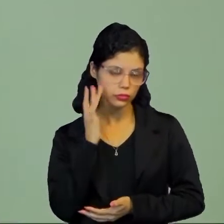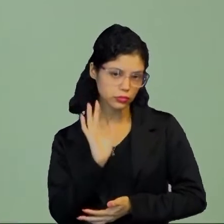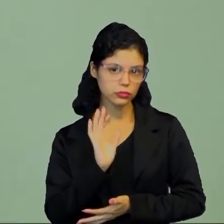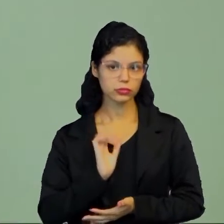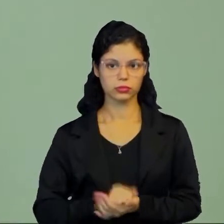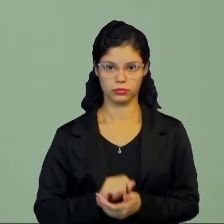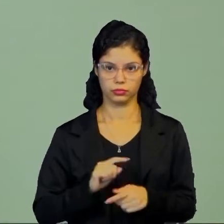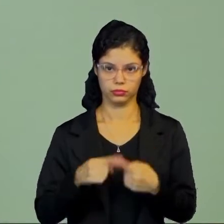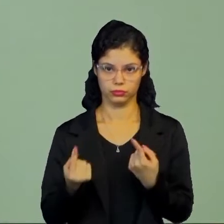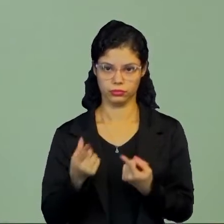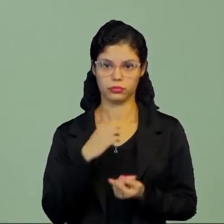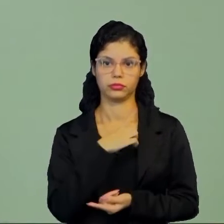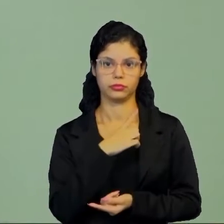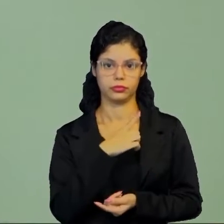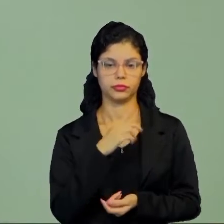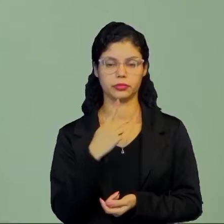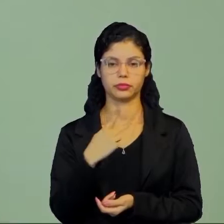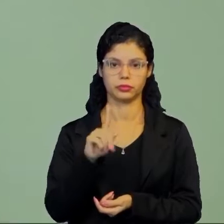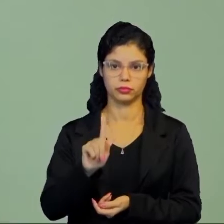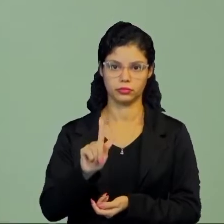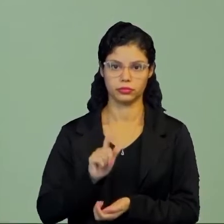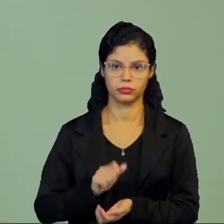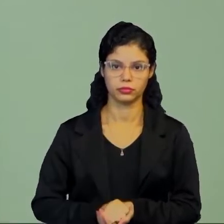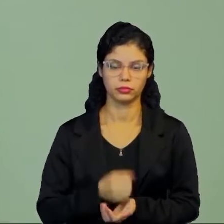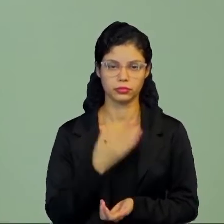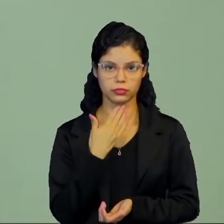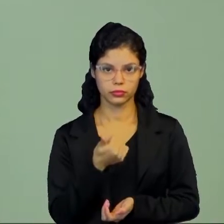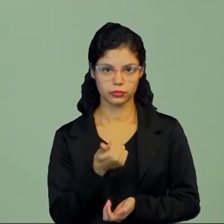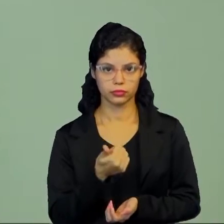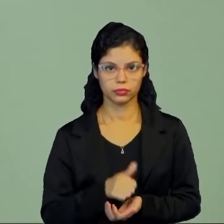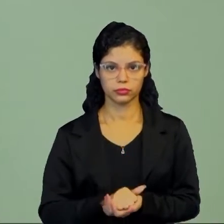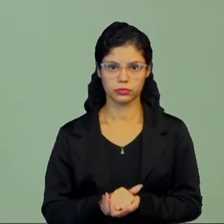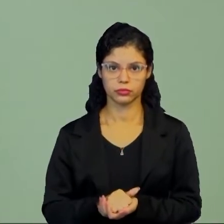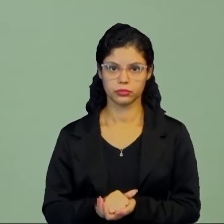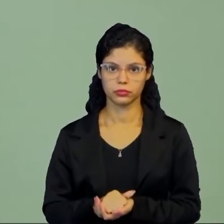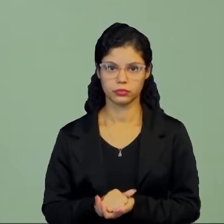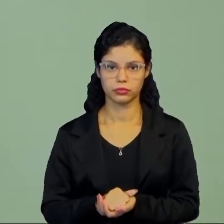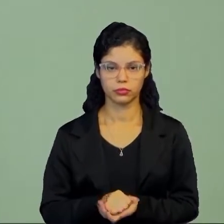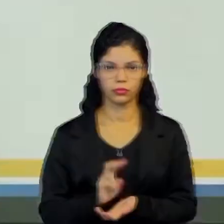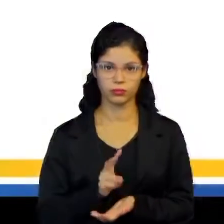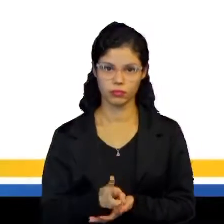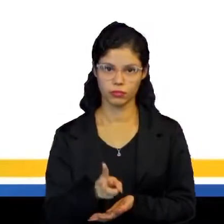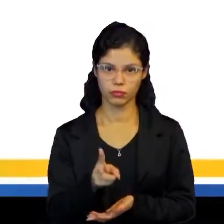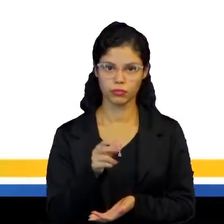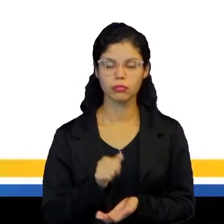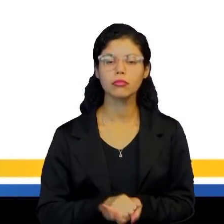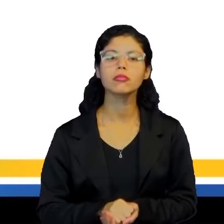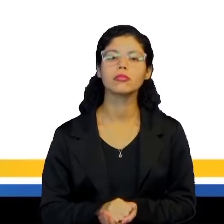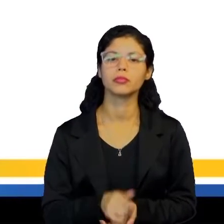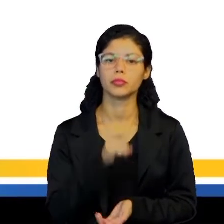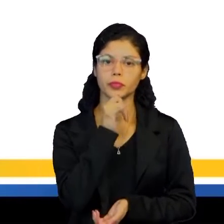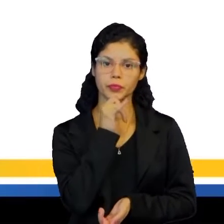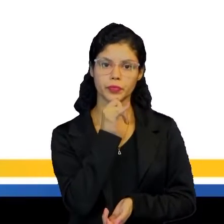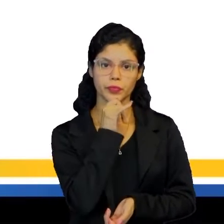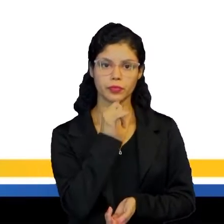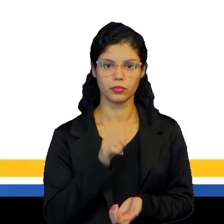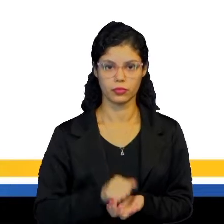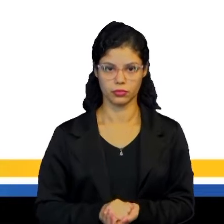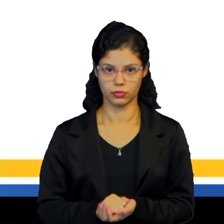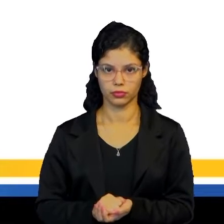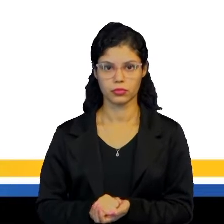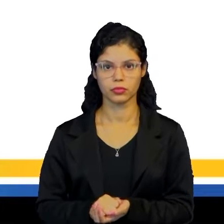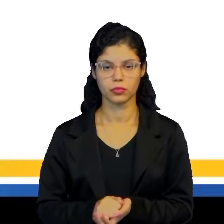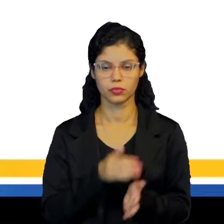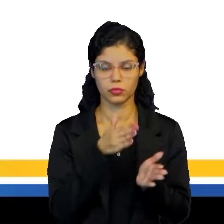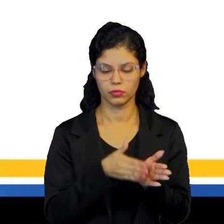é, mas nós temos aí uma progressão, tudo bem? Então vamos lá, continuando. Por exemplo,